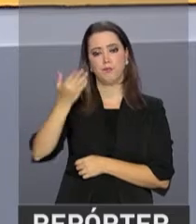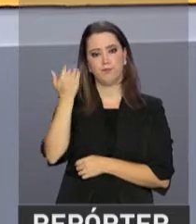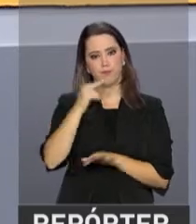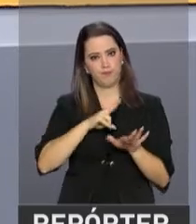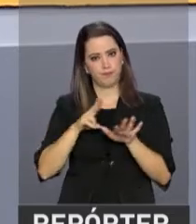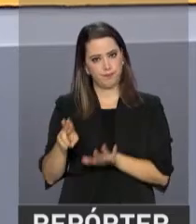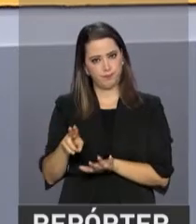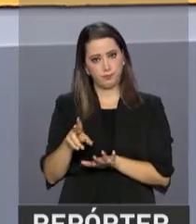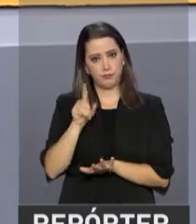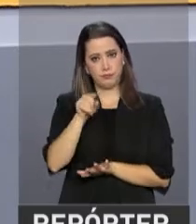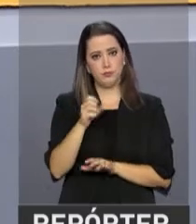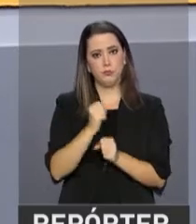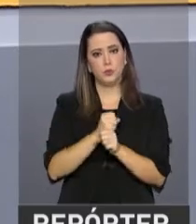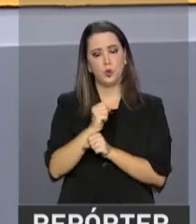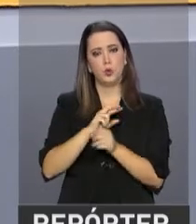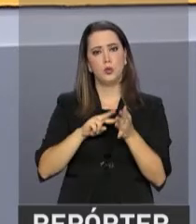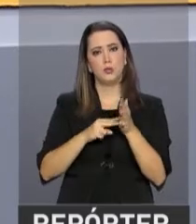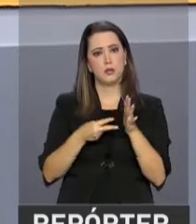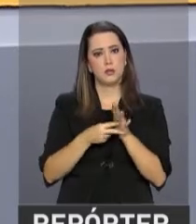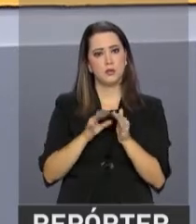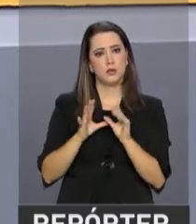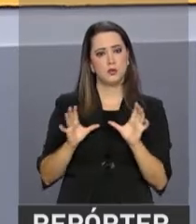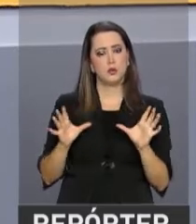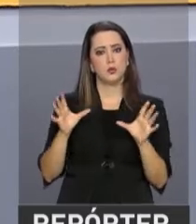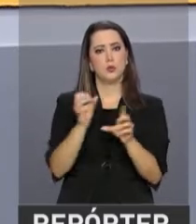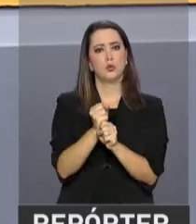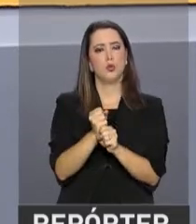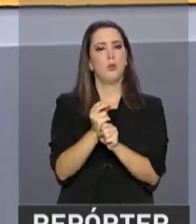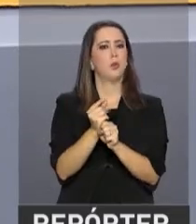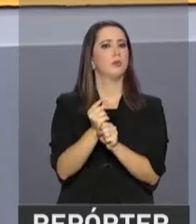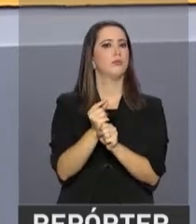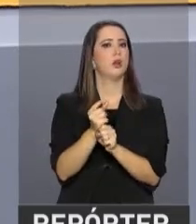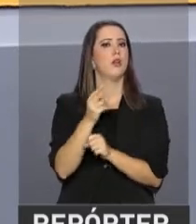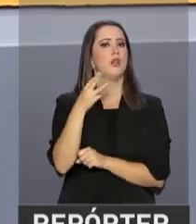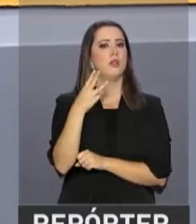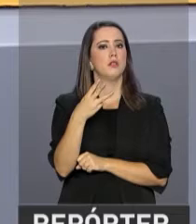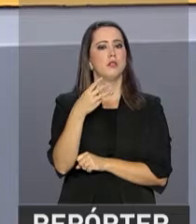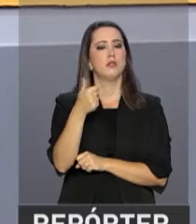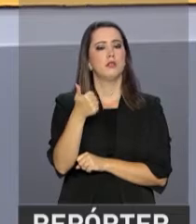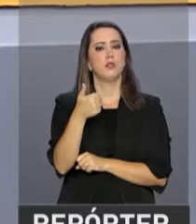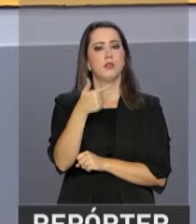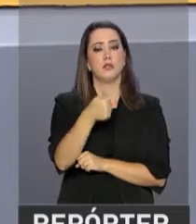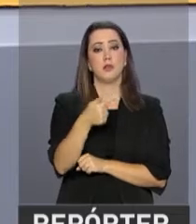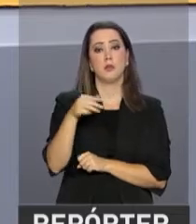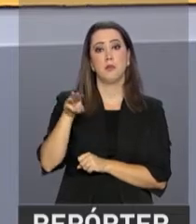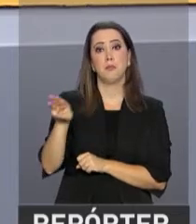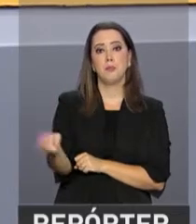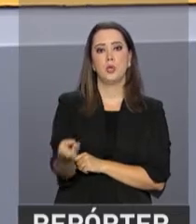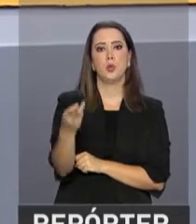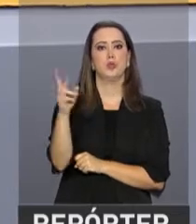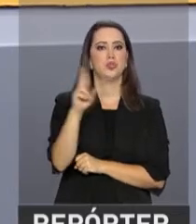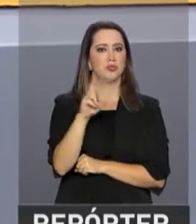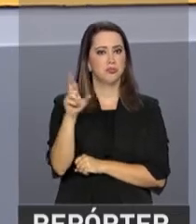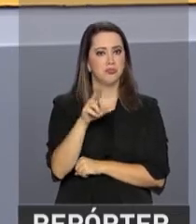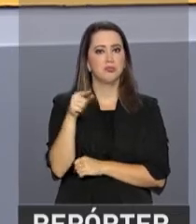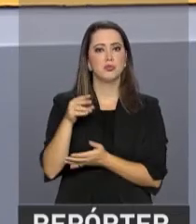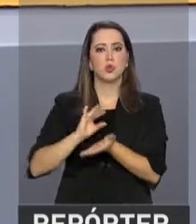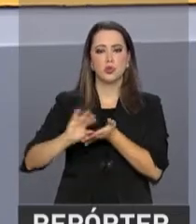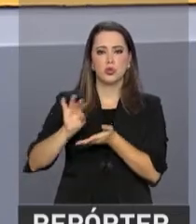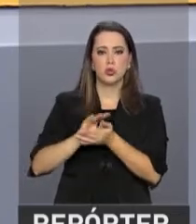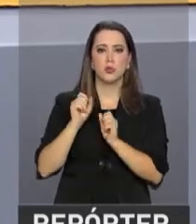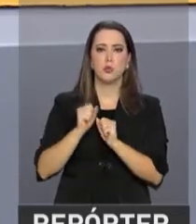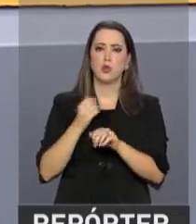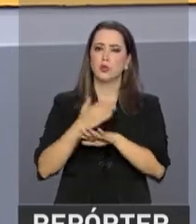semana no ano os repasses feitos pelo mac somaram 317 milhões de reais são recursos que garantem a